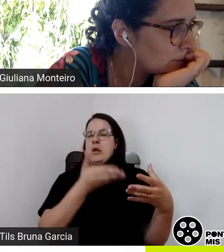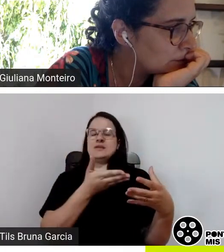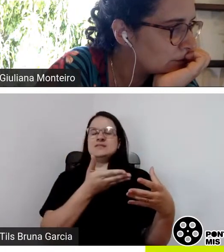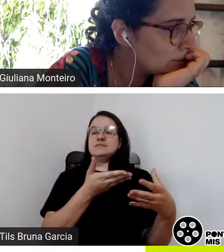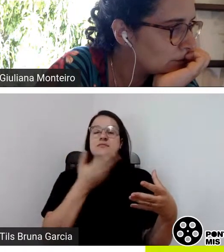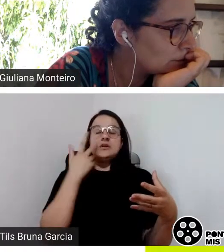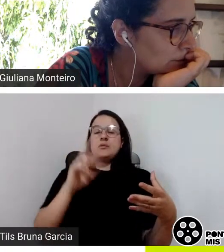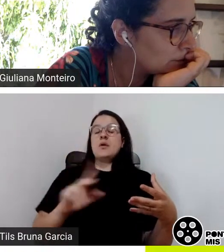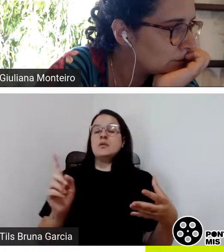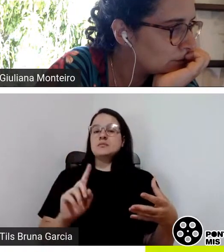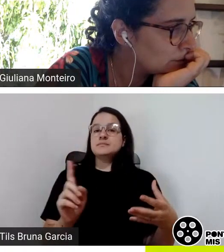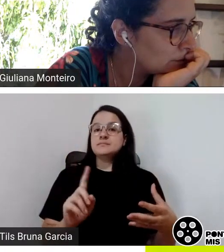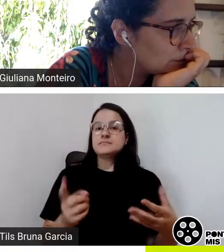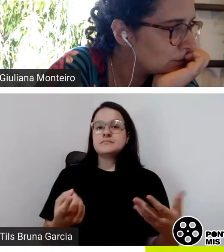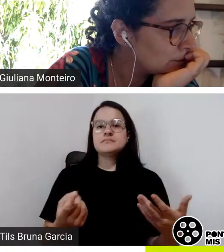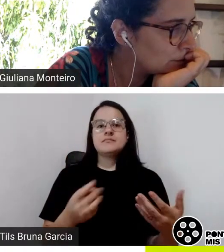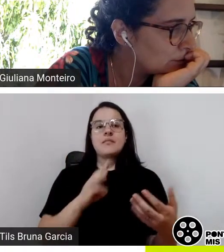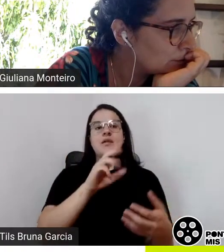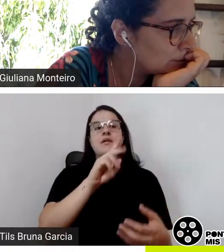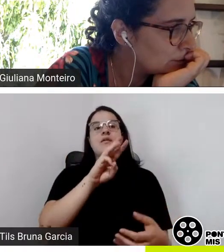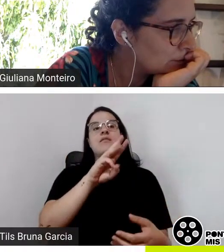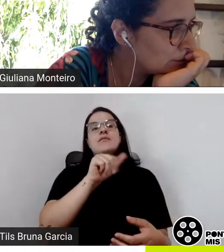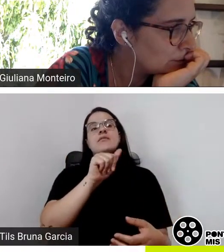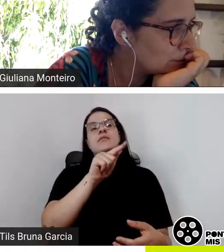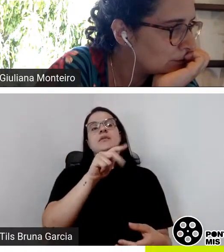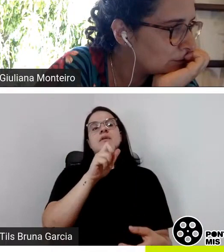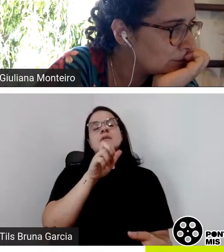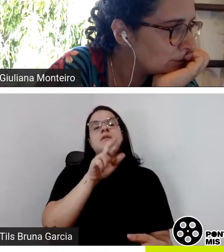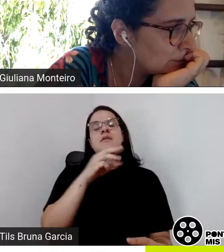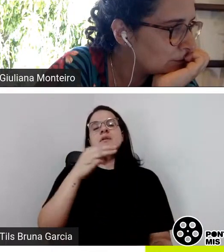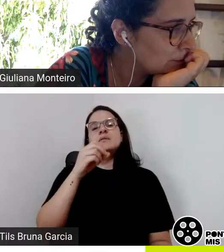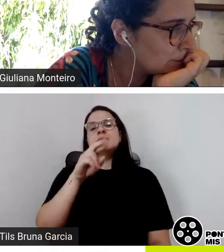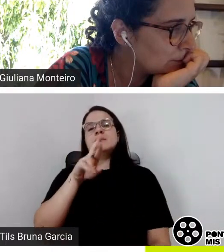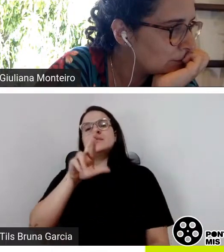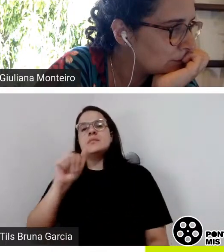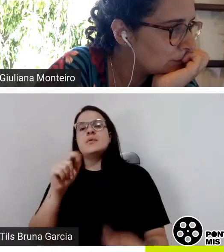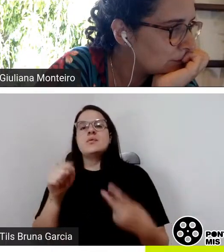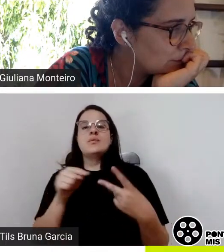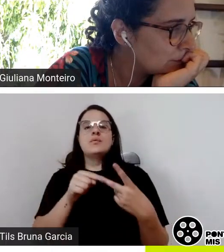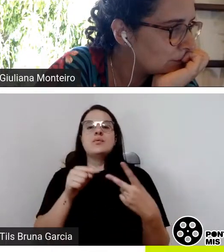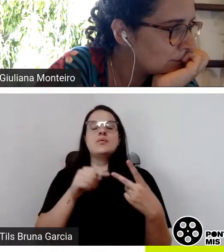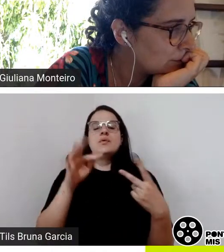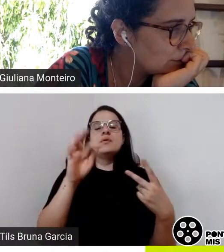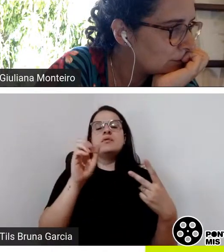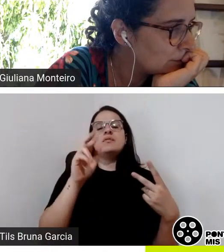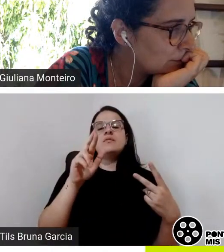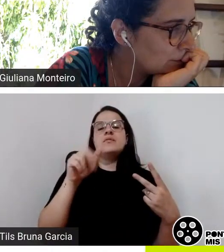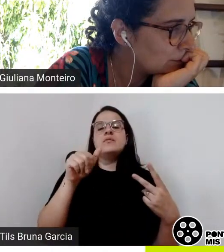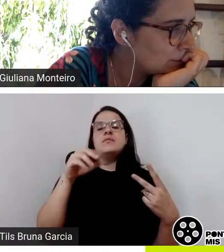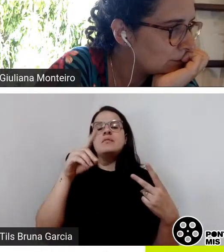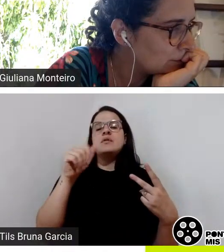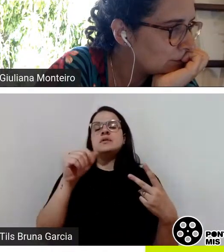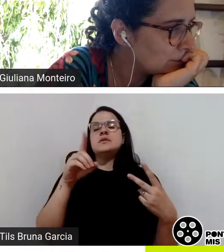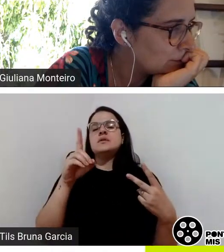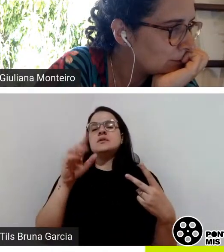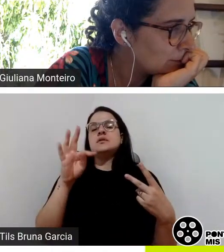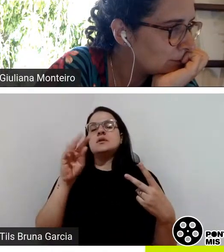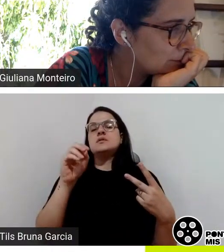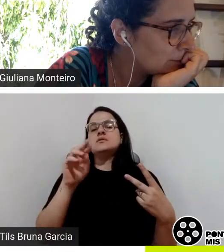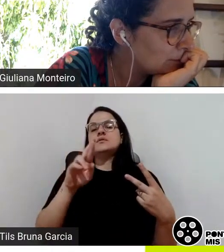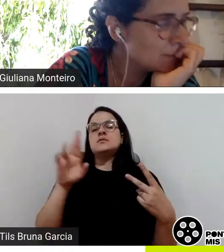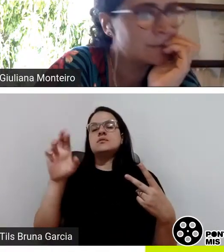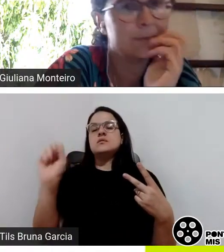Tanga, Wagner Moura, Fernanda Torres, Paulo José, enfim, é um grande elenco, né? É.